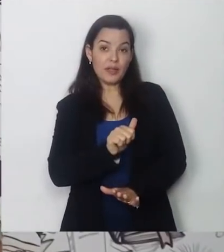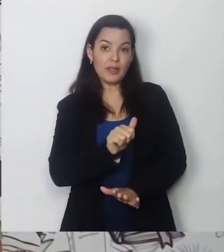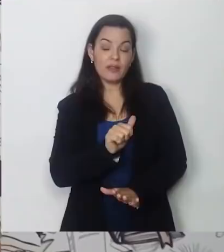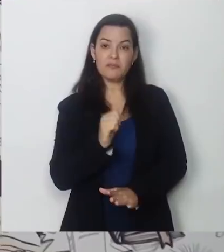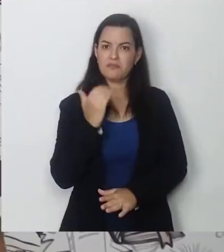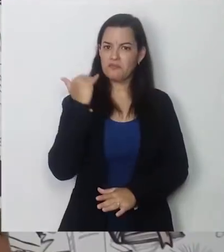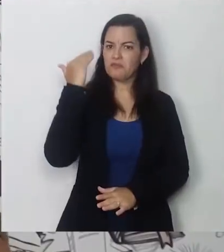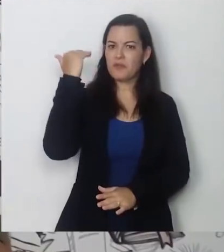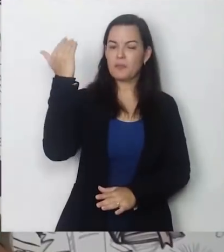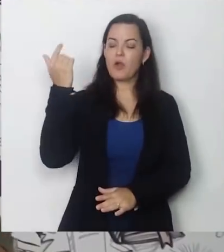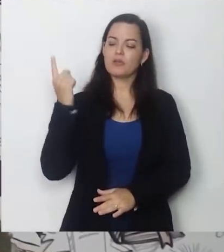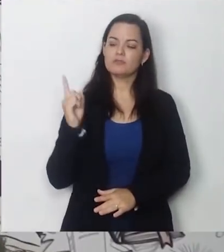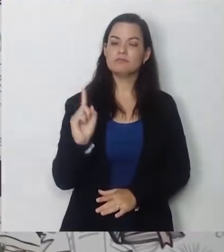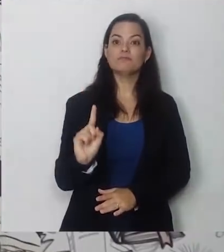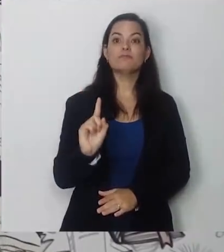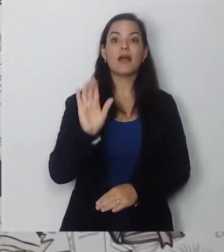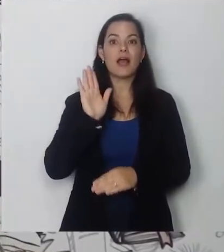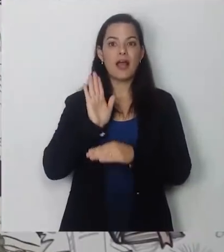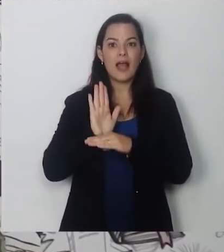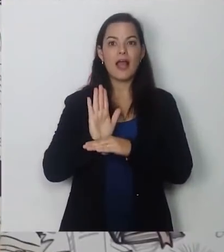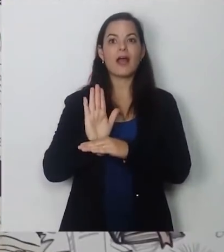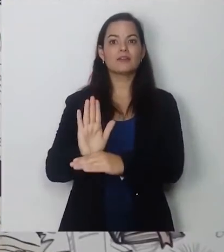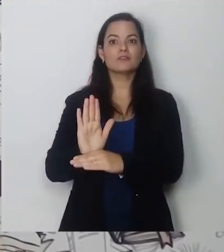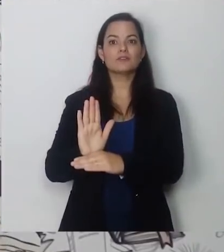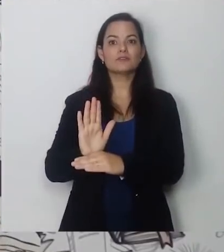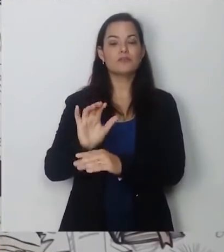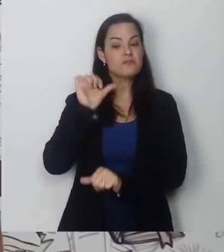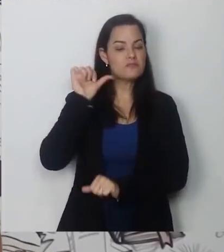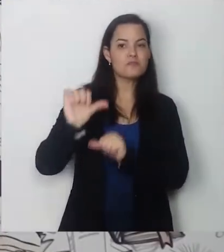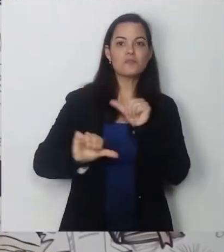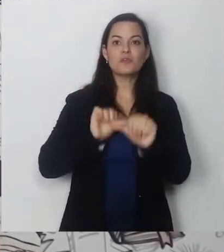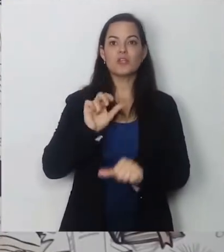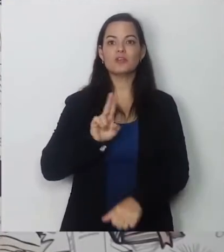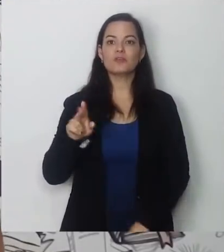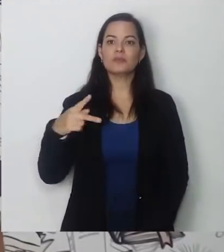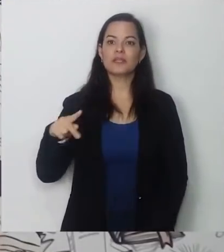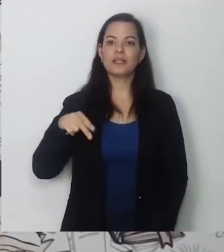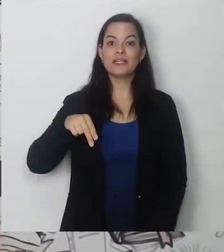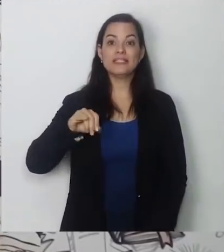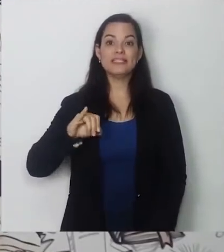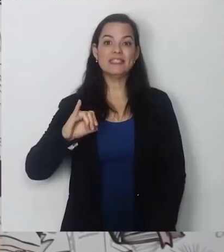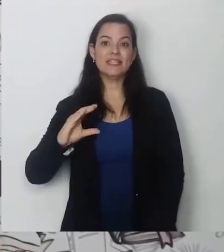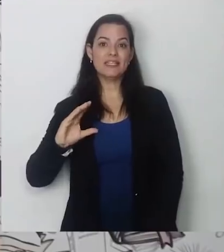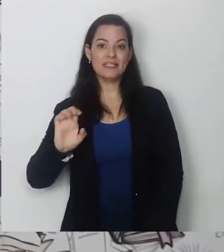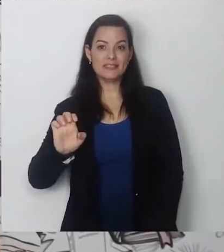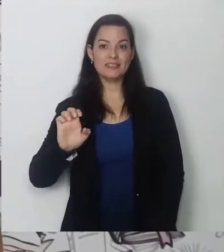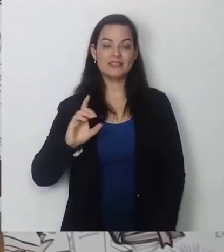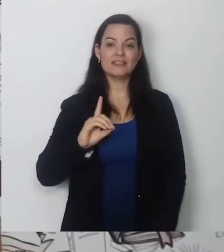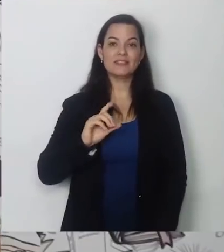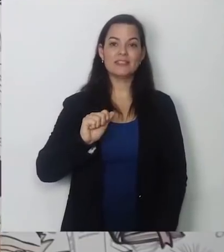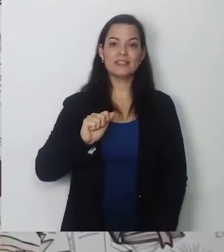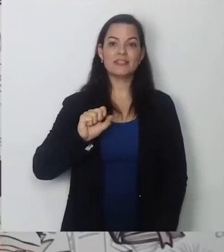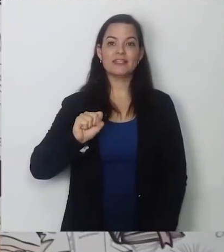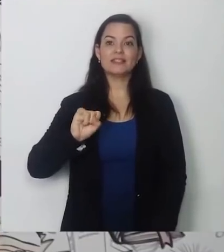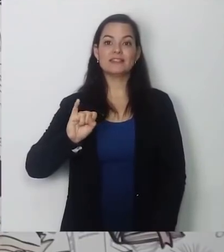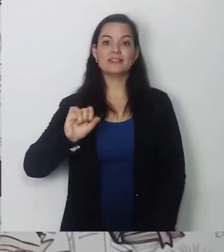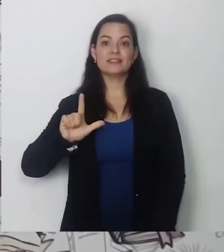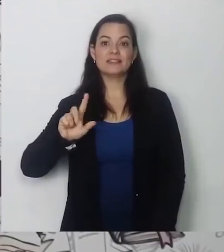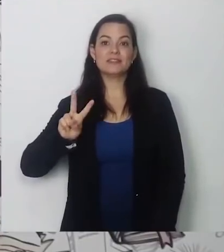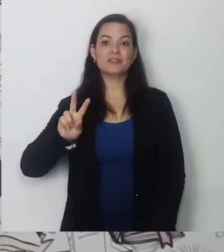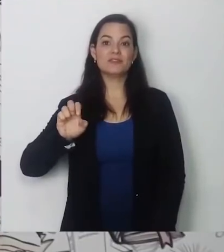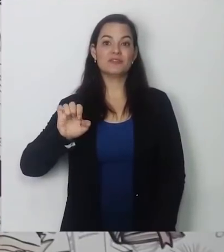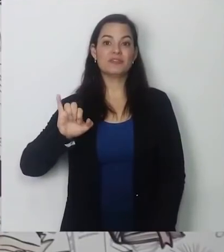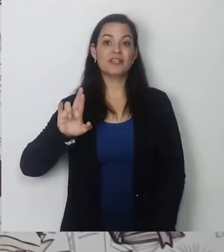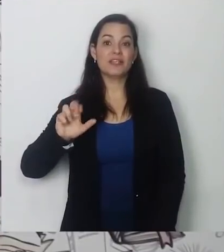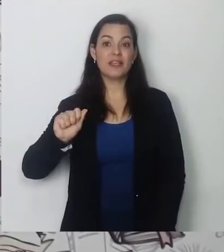história. Ela é Nízida Silveira, médica, psiquiatra, que mudou a